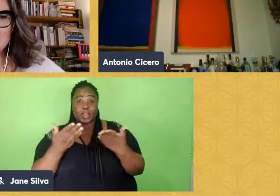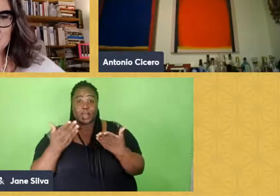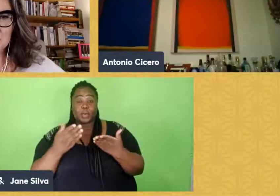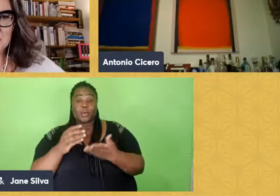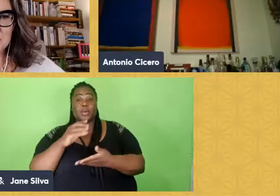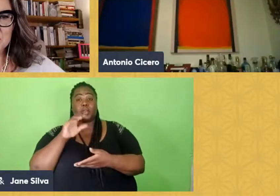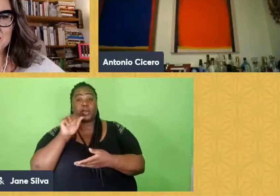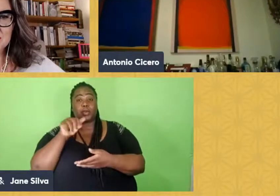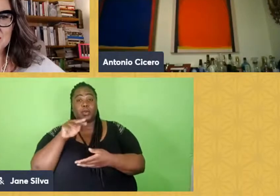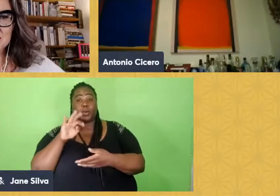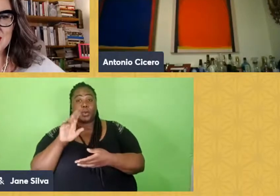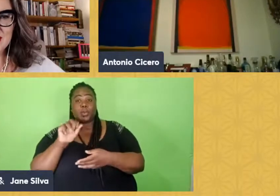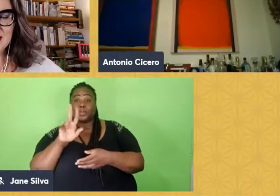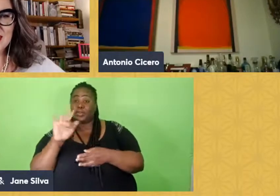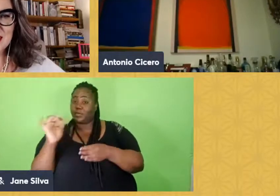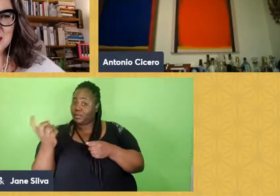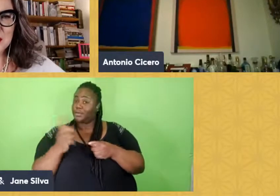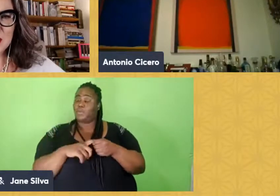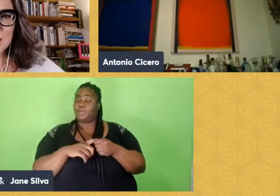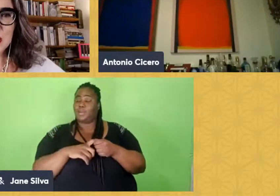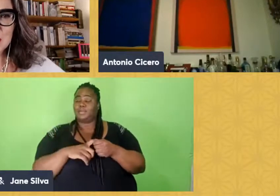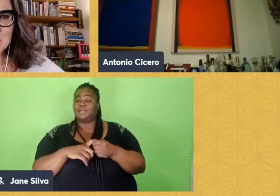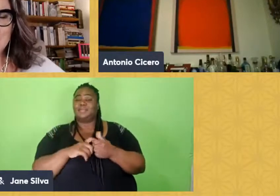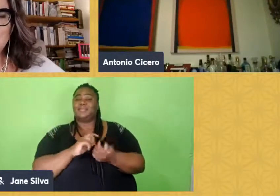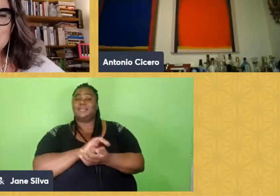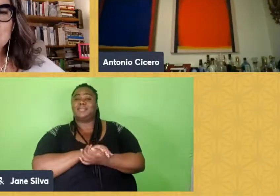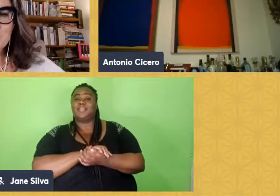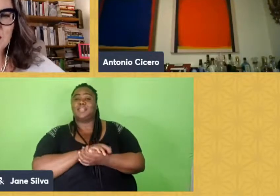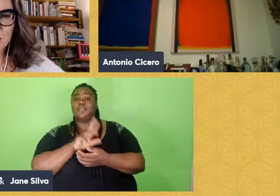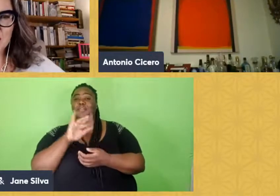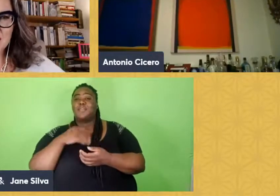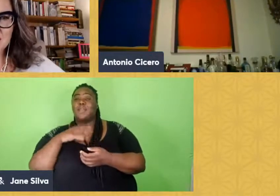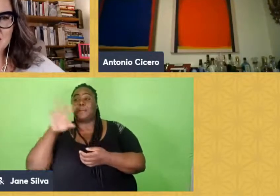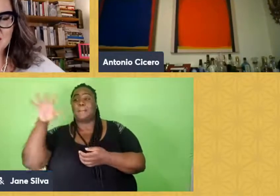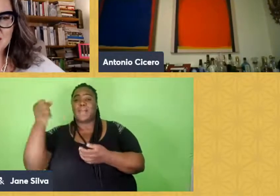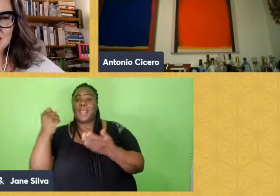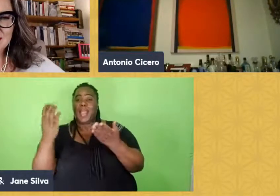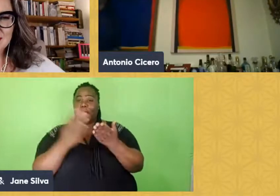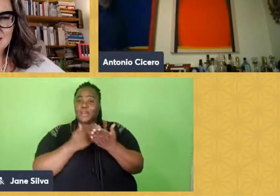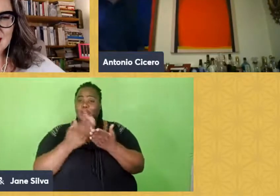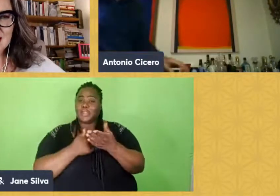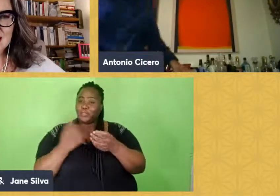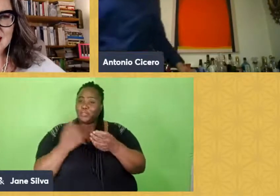está voltando, viu? Ele foi ele pegar um livro e já volta.